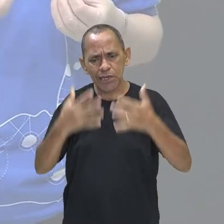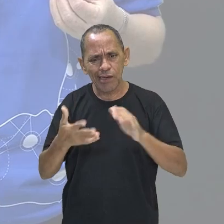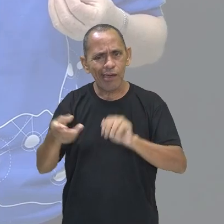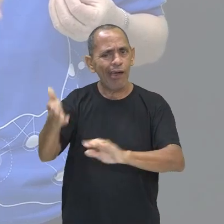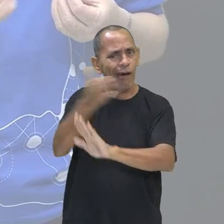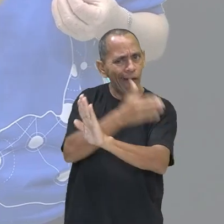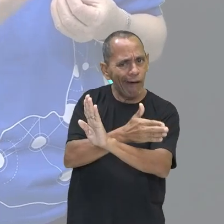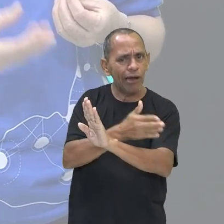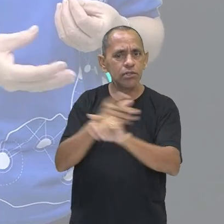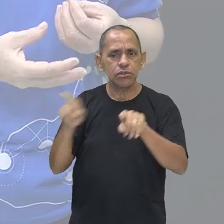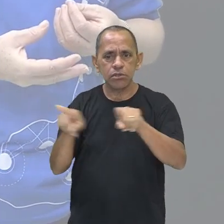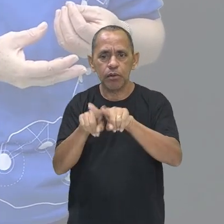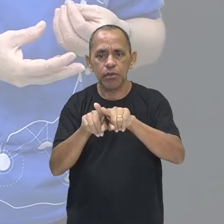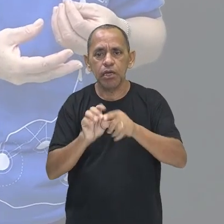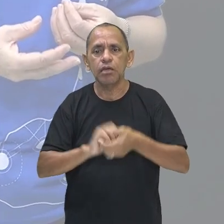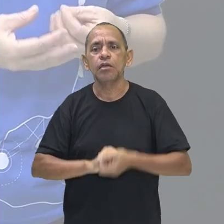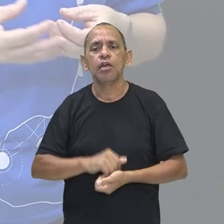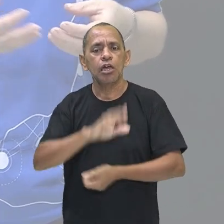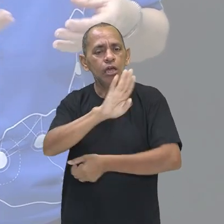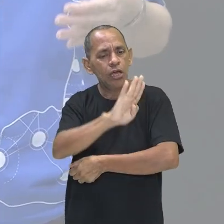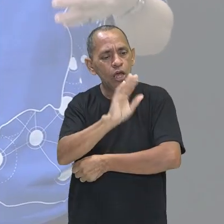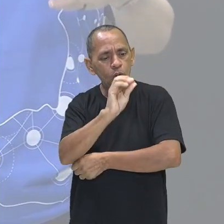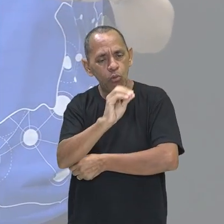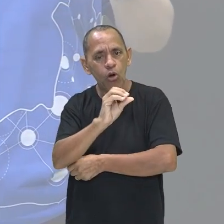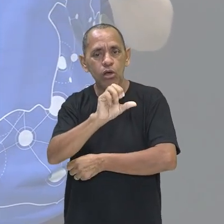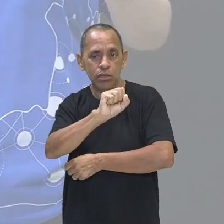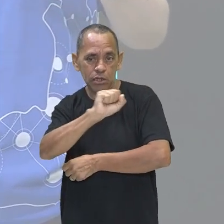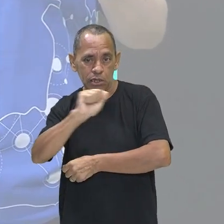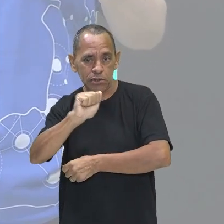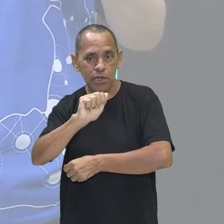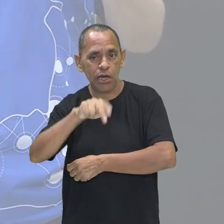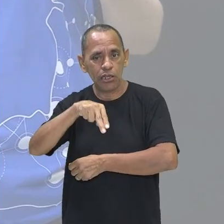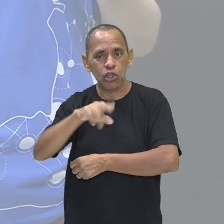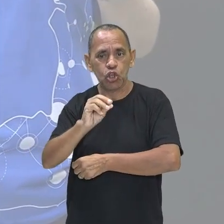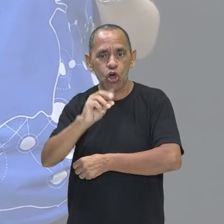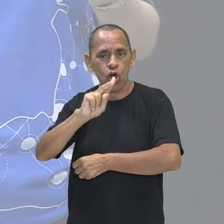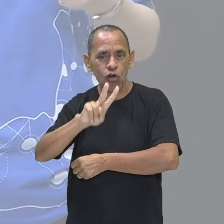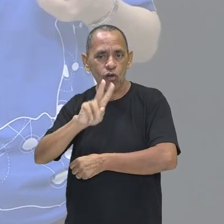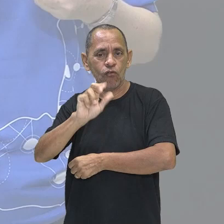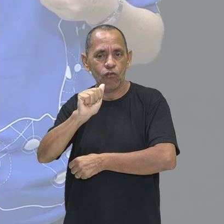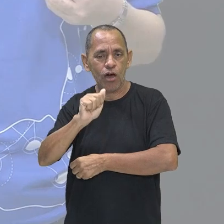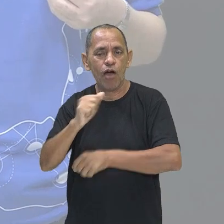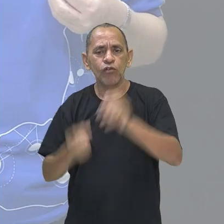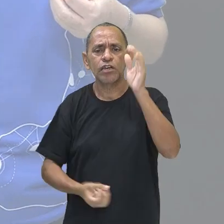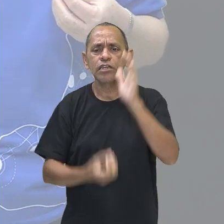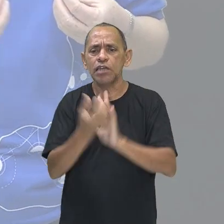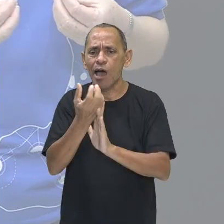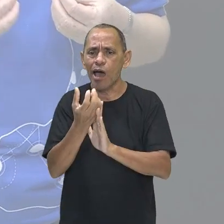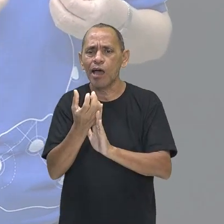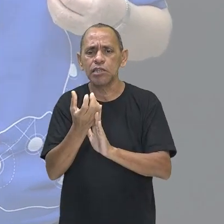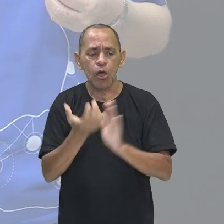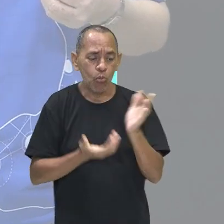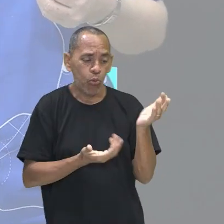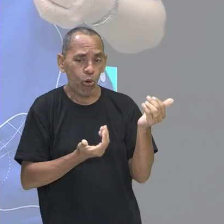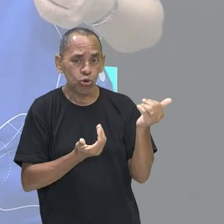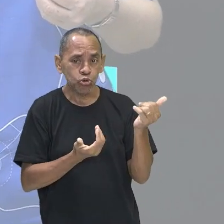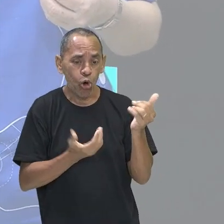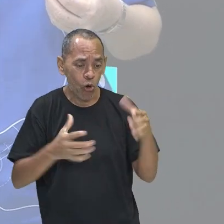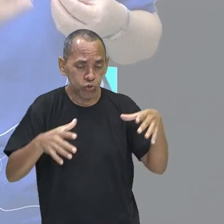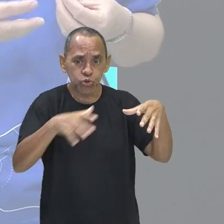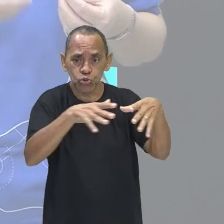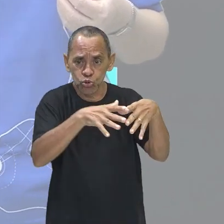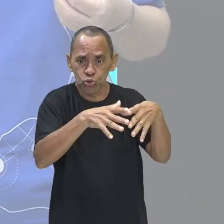média alta do Rio de Janeiro. Então, eles tinham todo um conhecimento gramatical, a